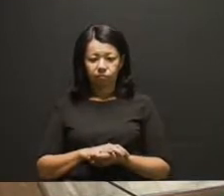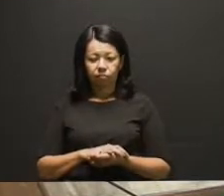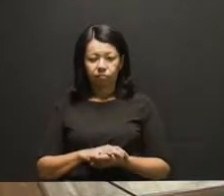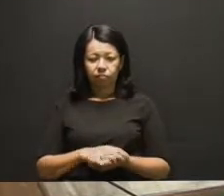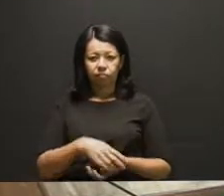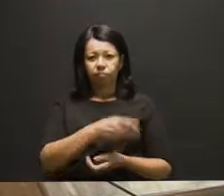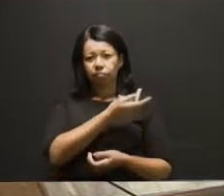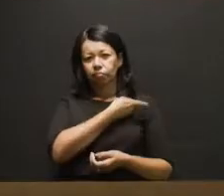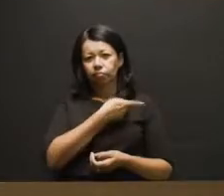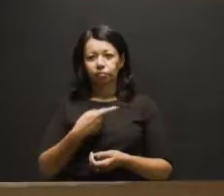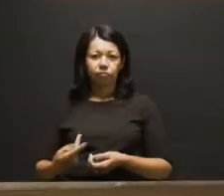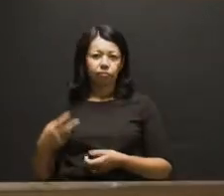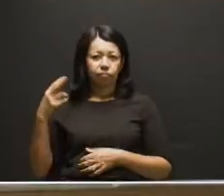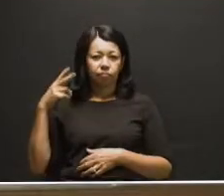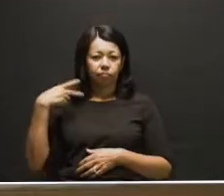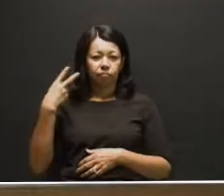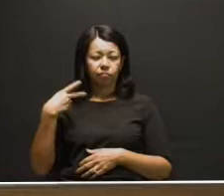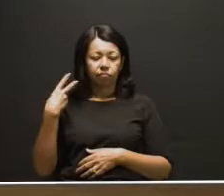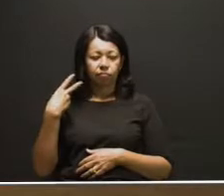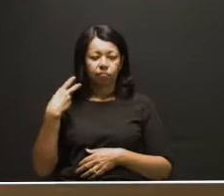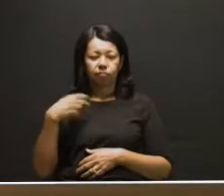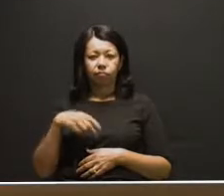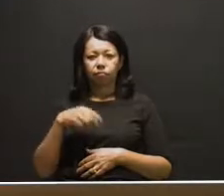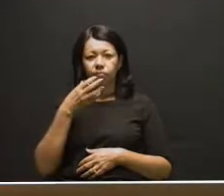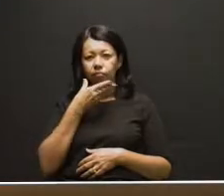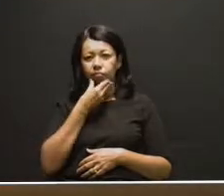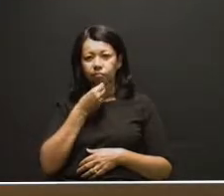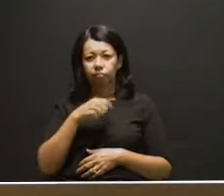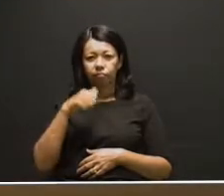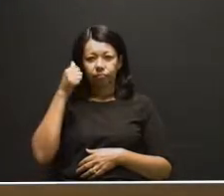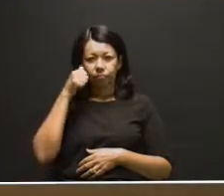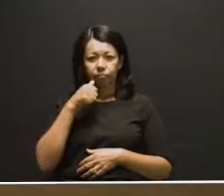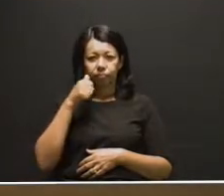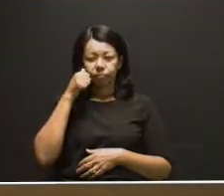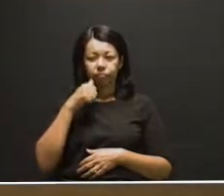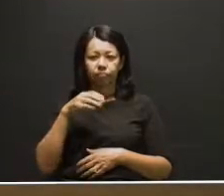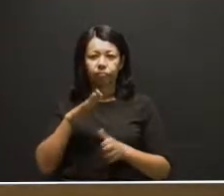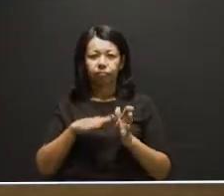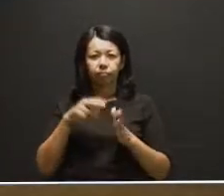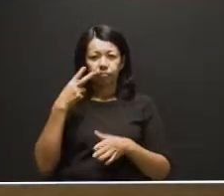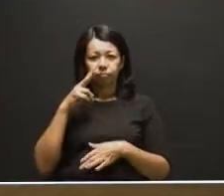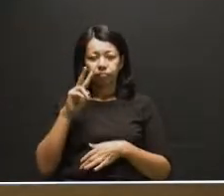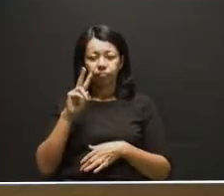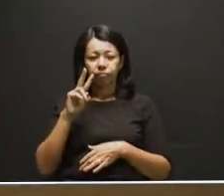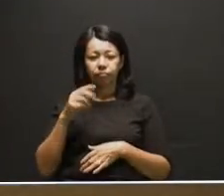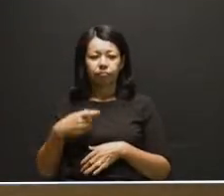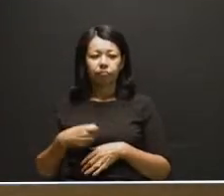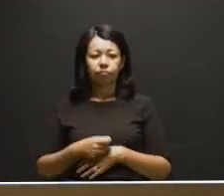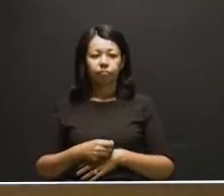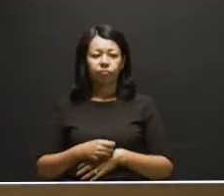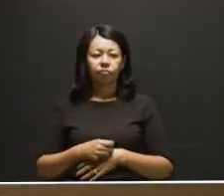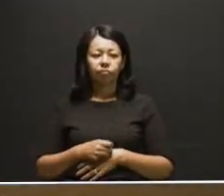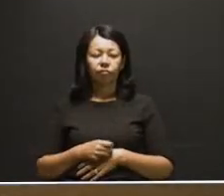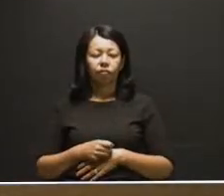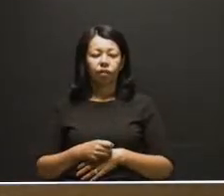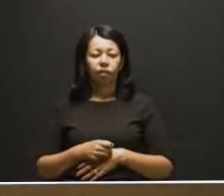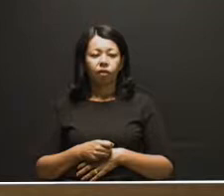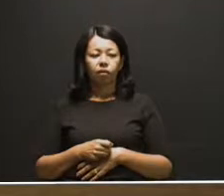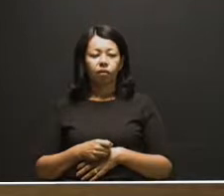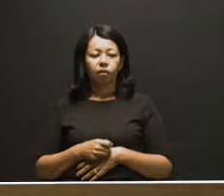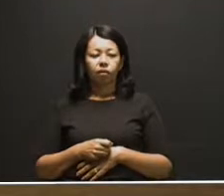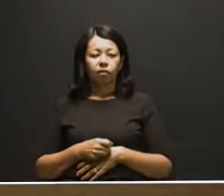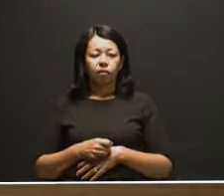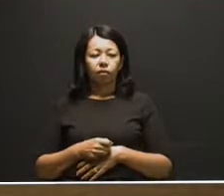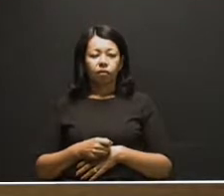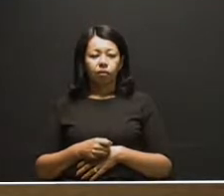de nobres pares senhoras e senhores todos que nos acompanham nesta tarde quase noite nessa sessão